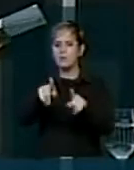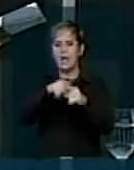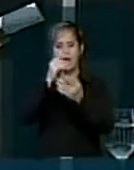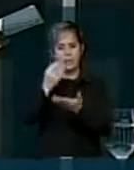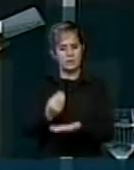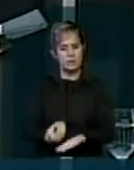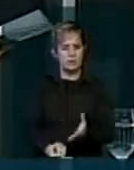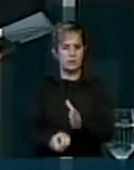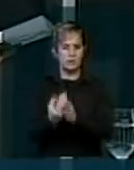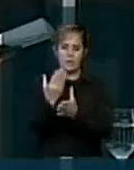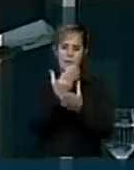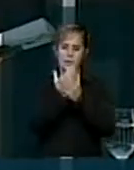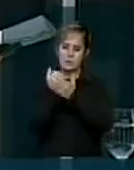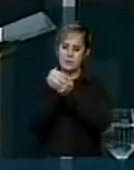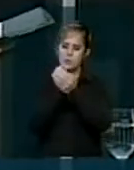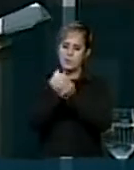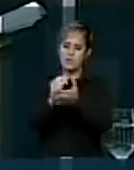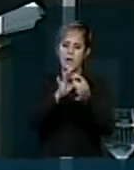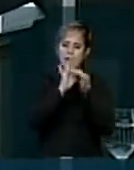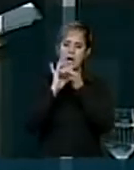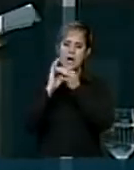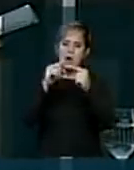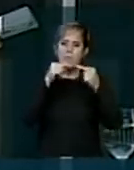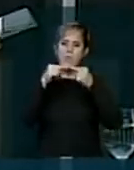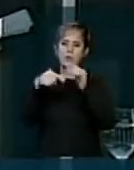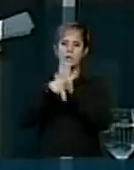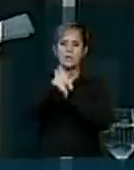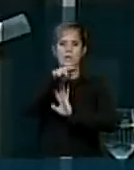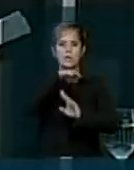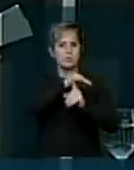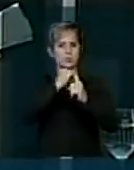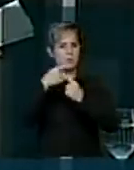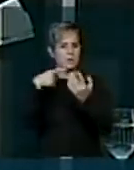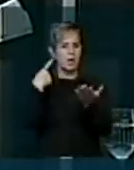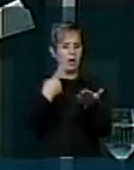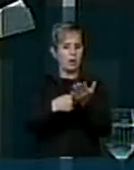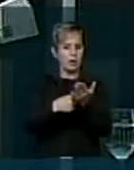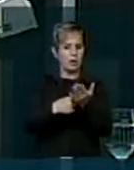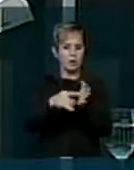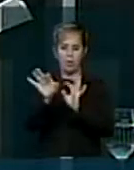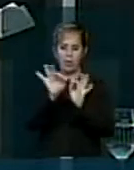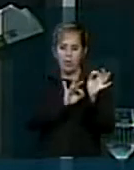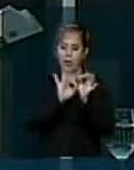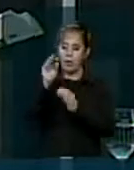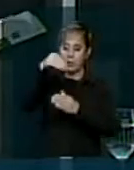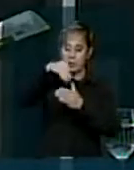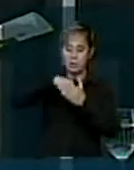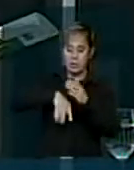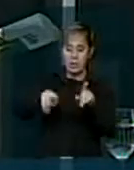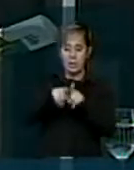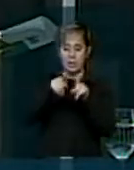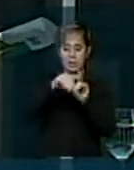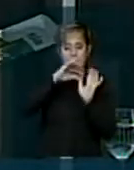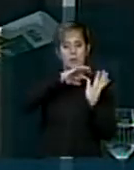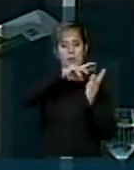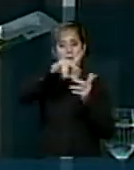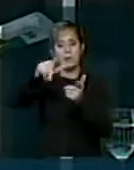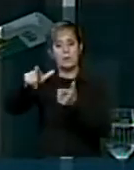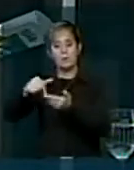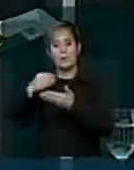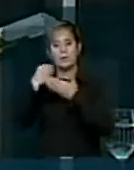na harmonia social, comprometida na ordem interna e internacional, com a